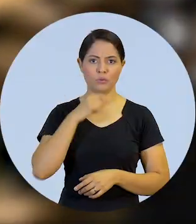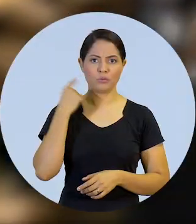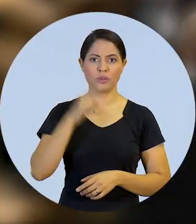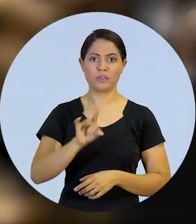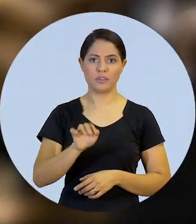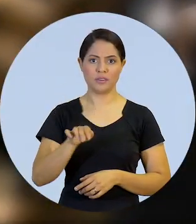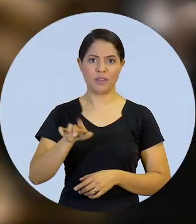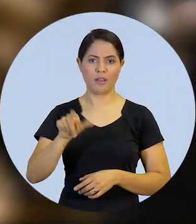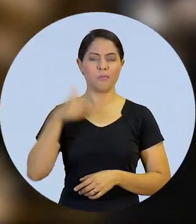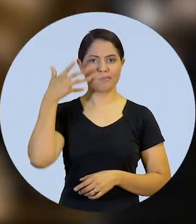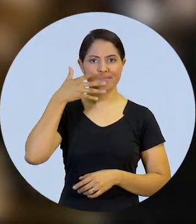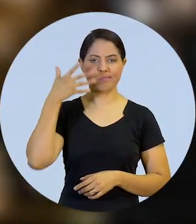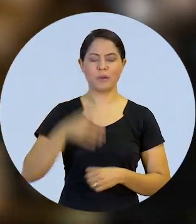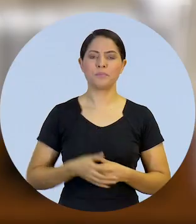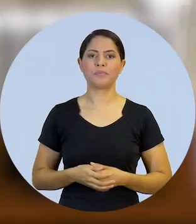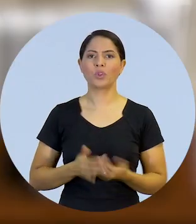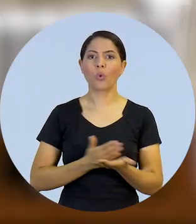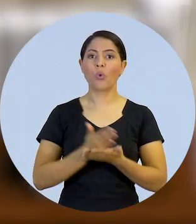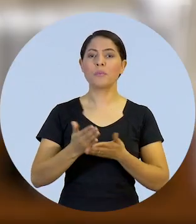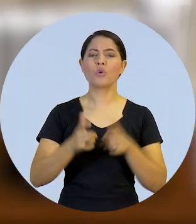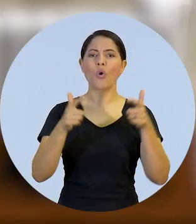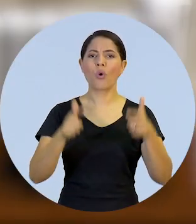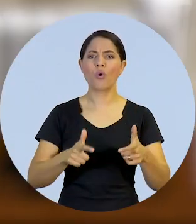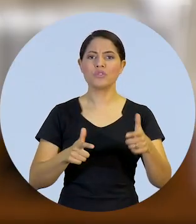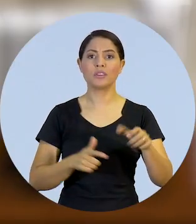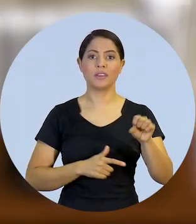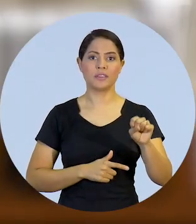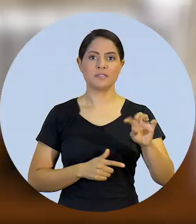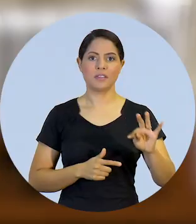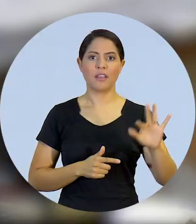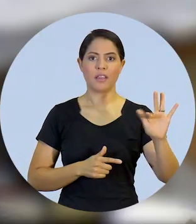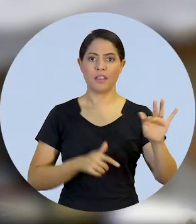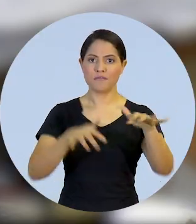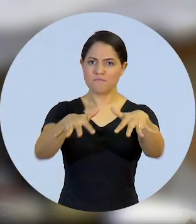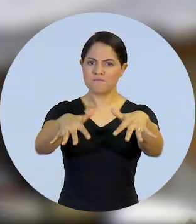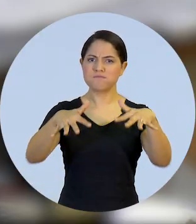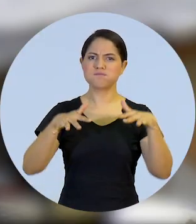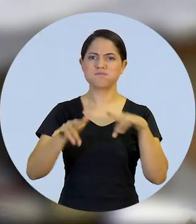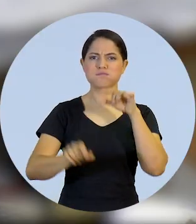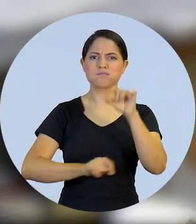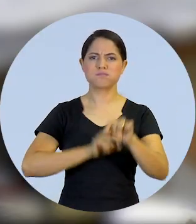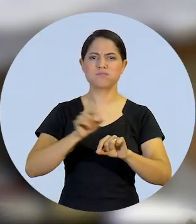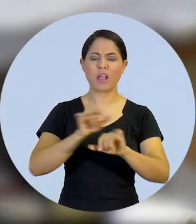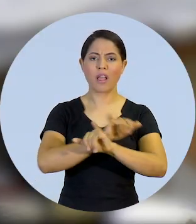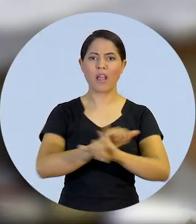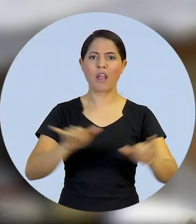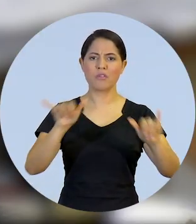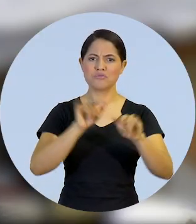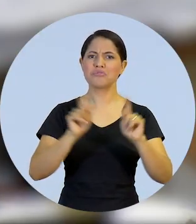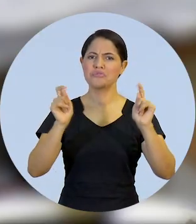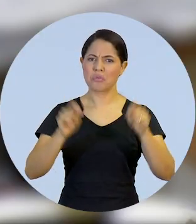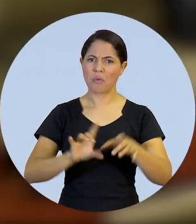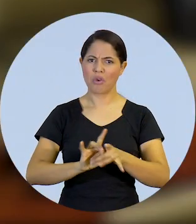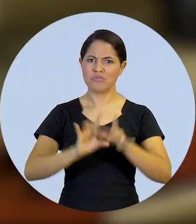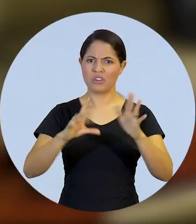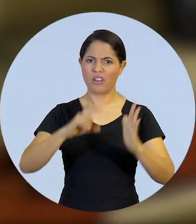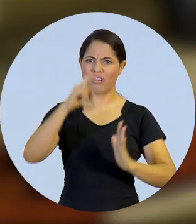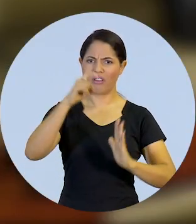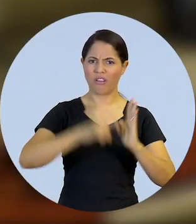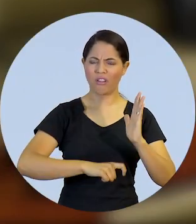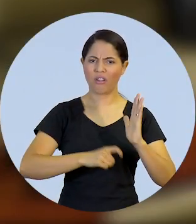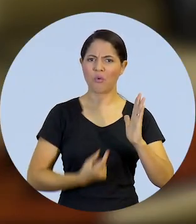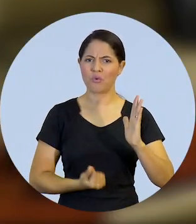Borges. O plenário do STF começou o julgamento do recurso extraordinário que permite a tributação na